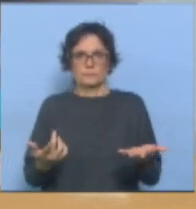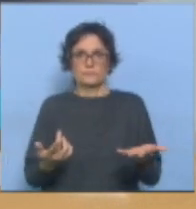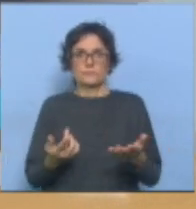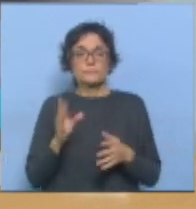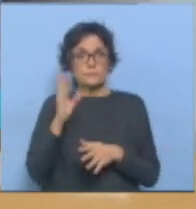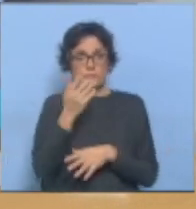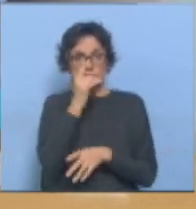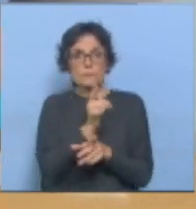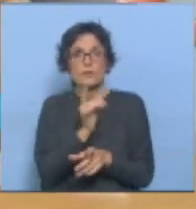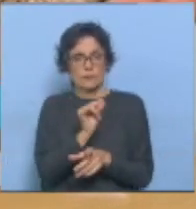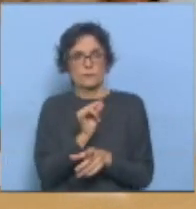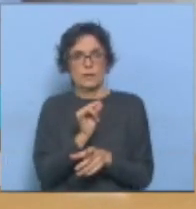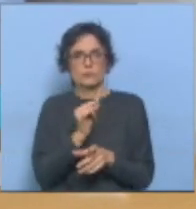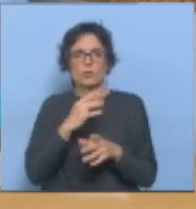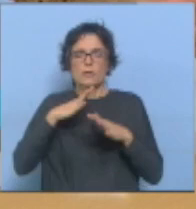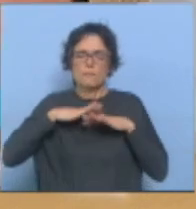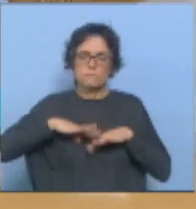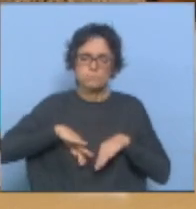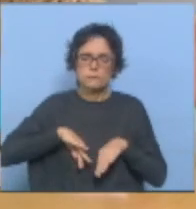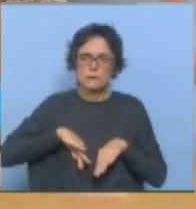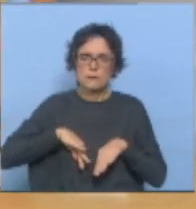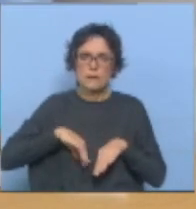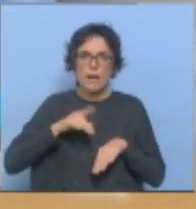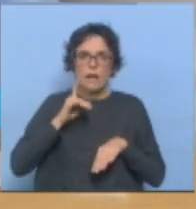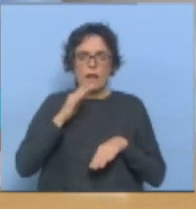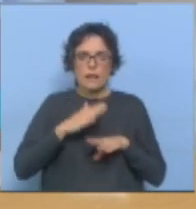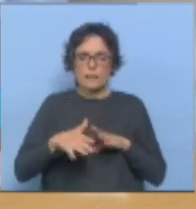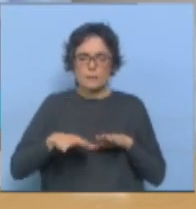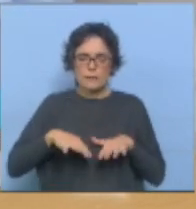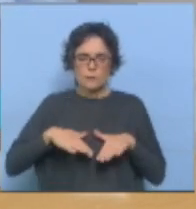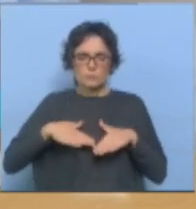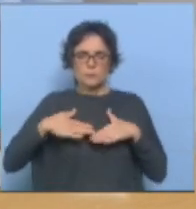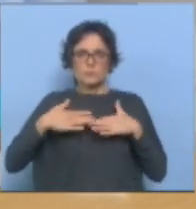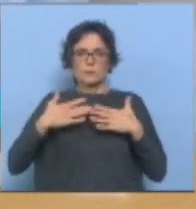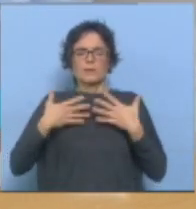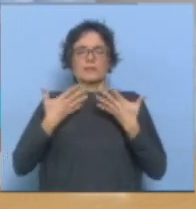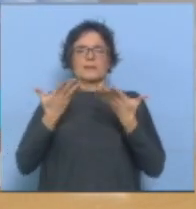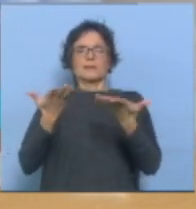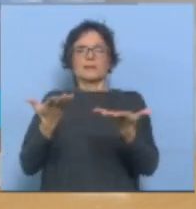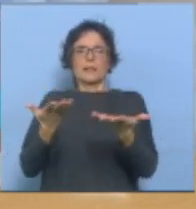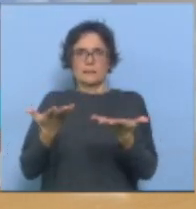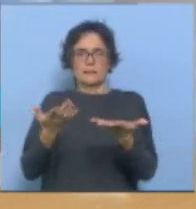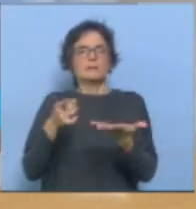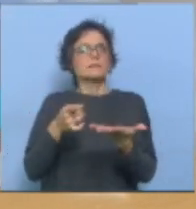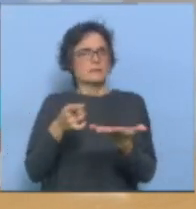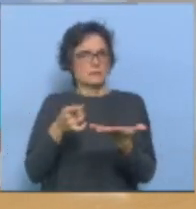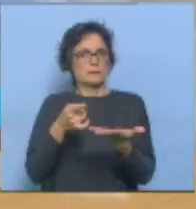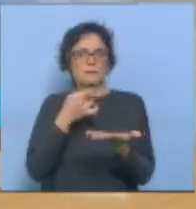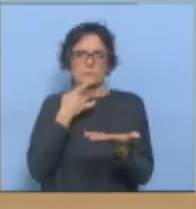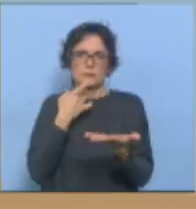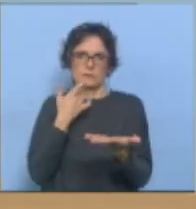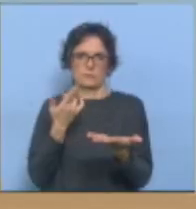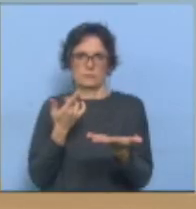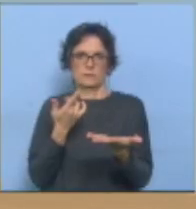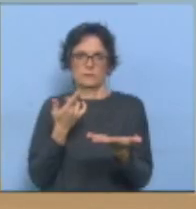depressão, sentem, que pensaram algures de que a vida não tem sentido, deixou de acontecer. Portanto, confirma